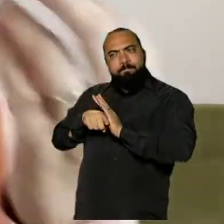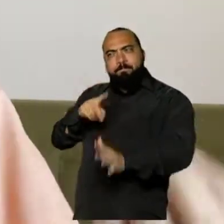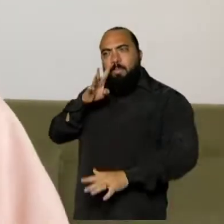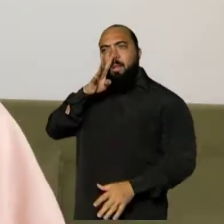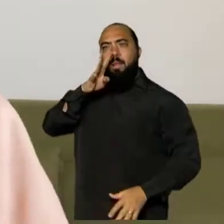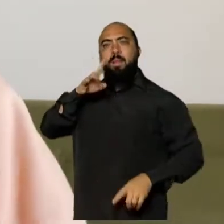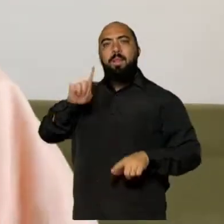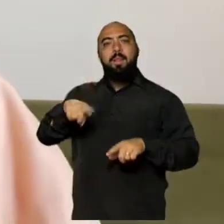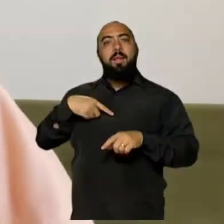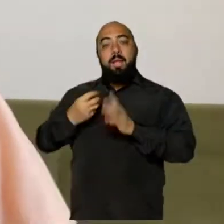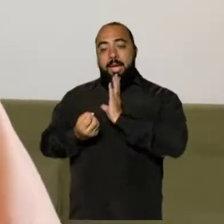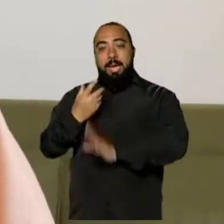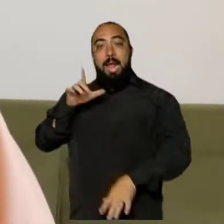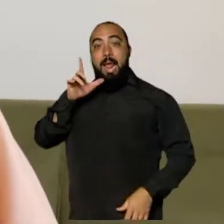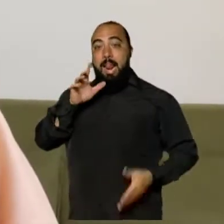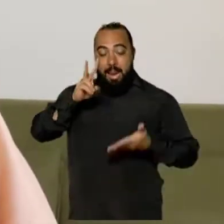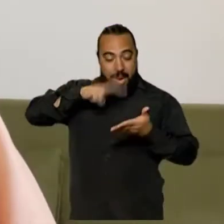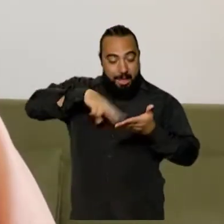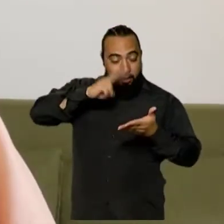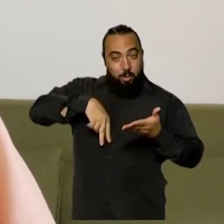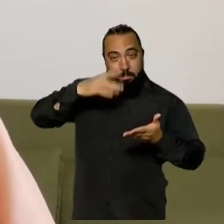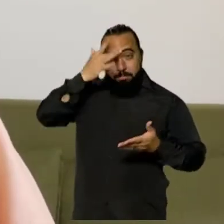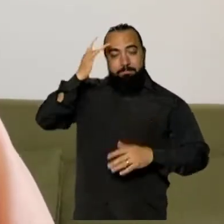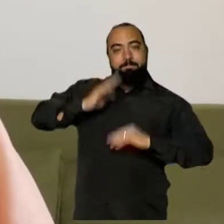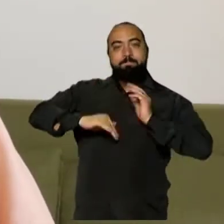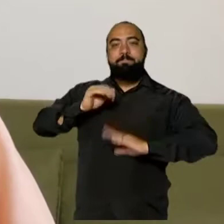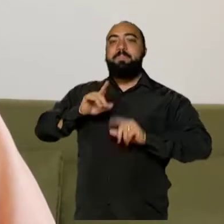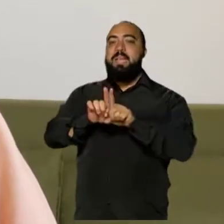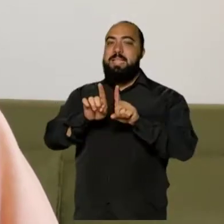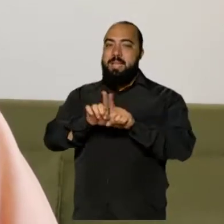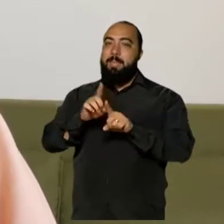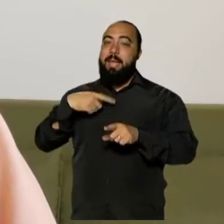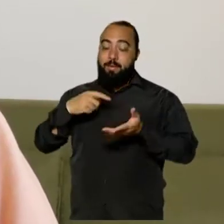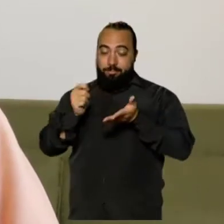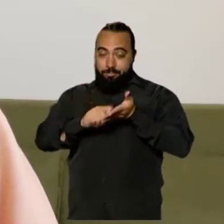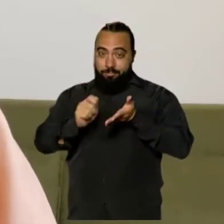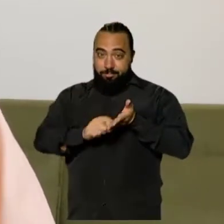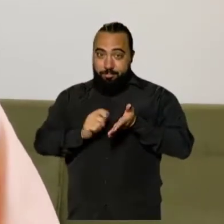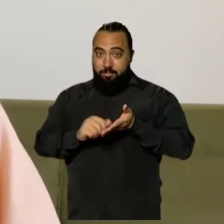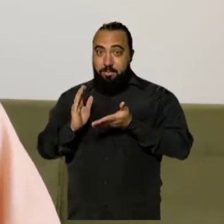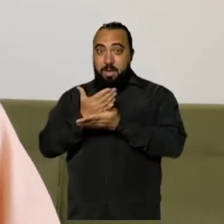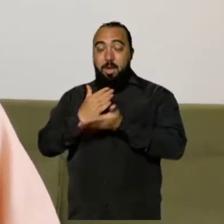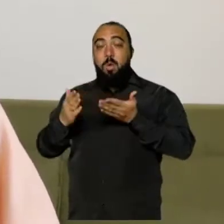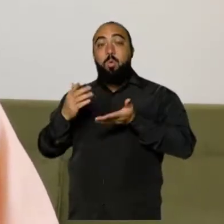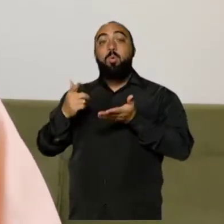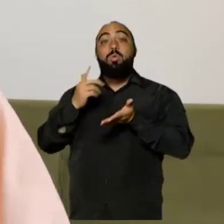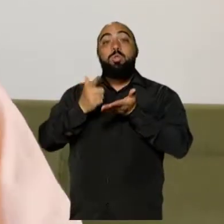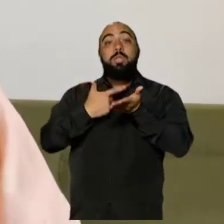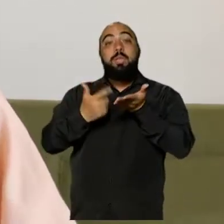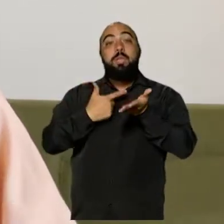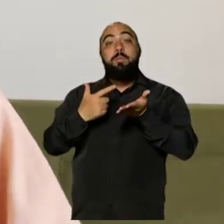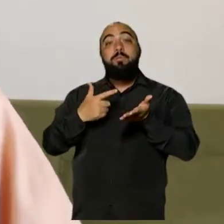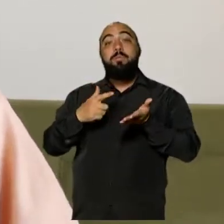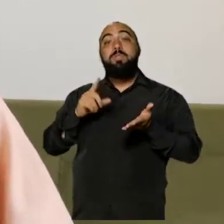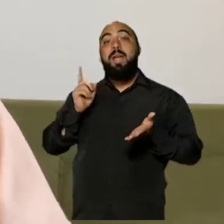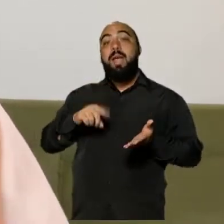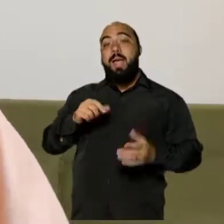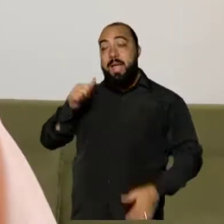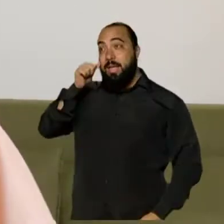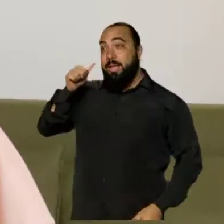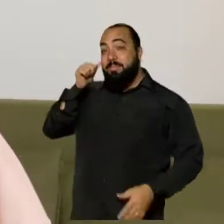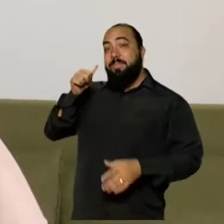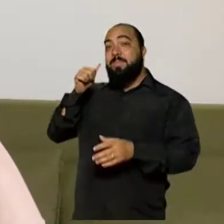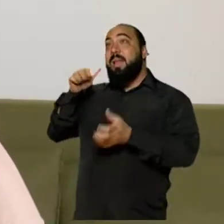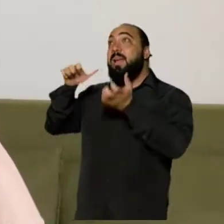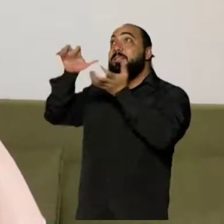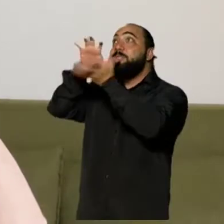leitores, né, bons cidadãos. Então, eu escrevi alguns livros da coleção que é chamada Girls in Space,